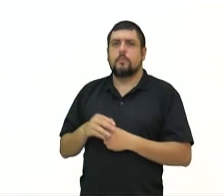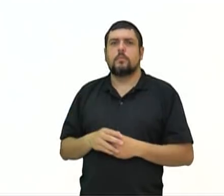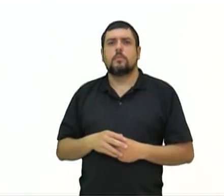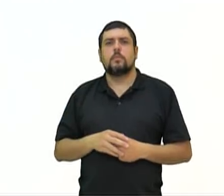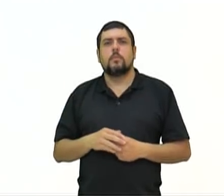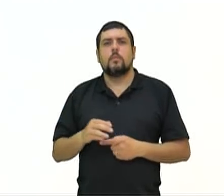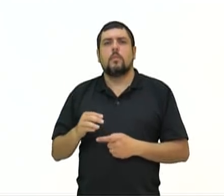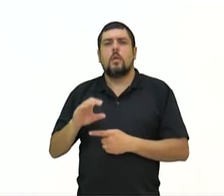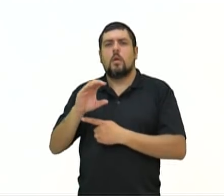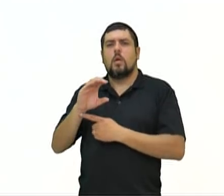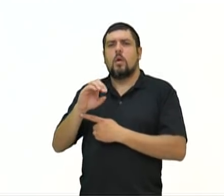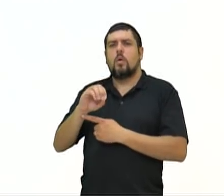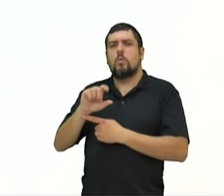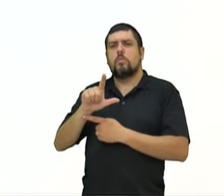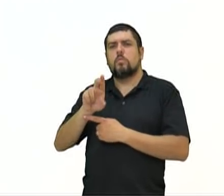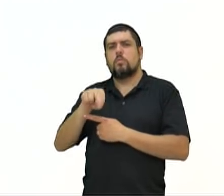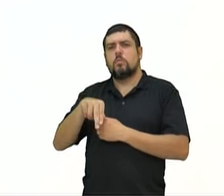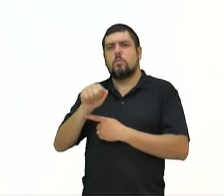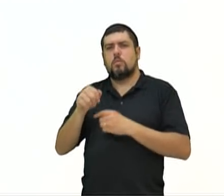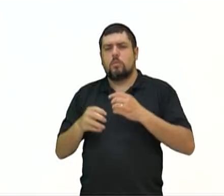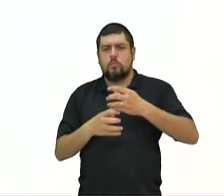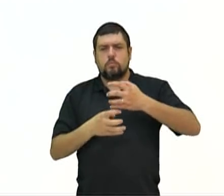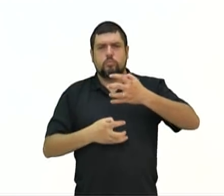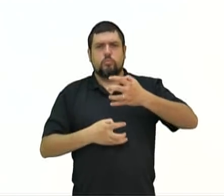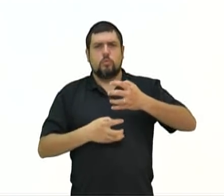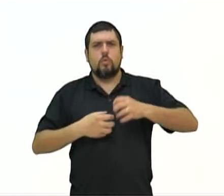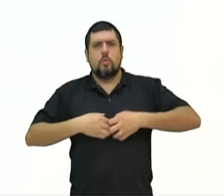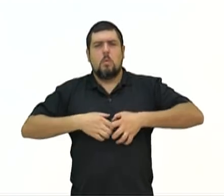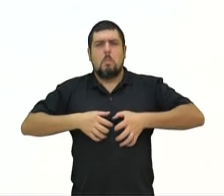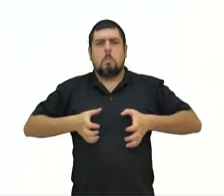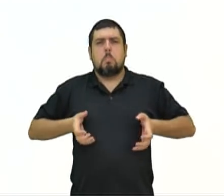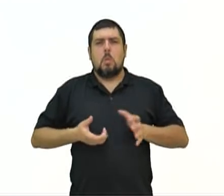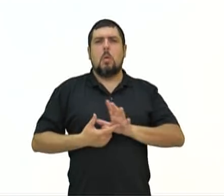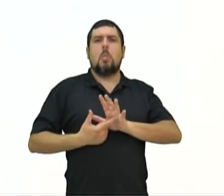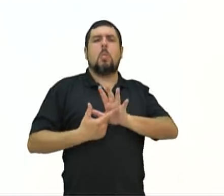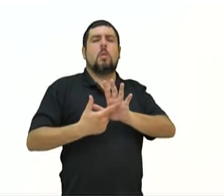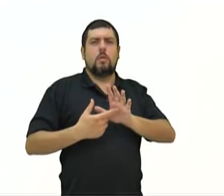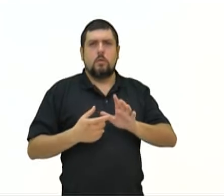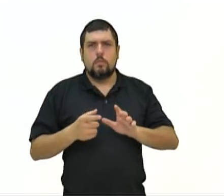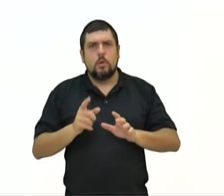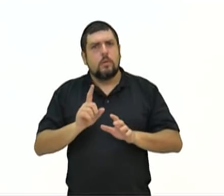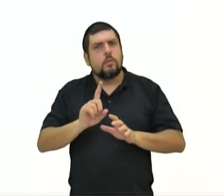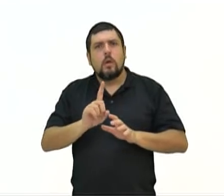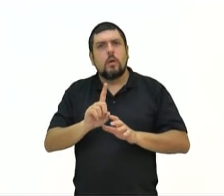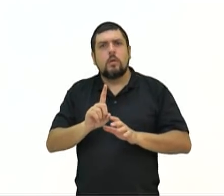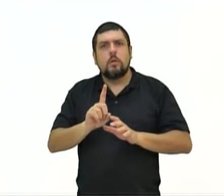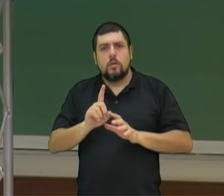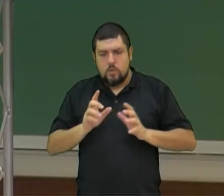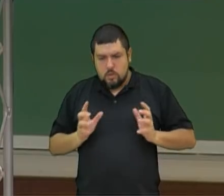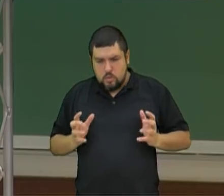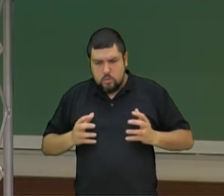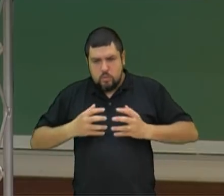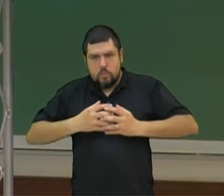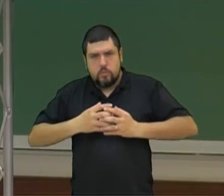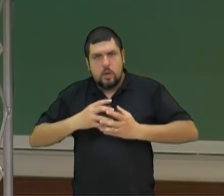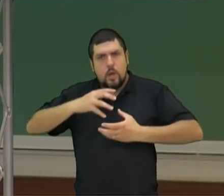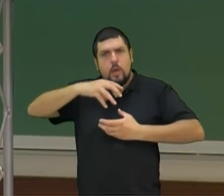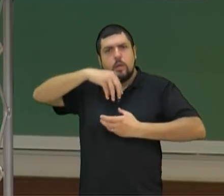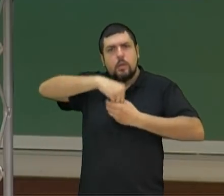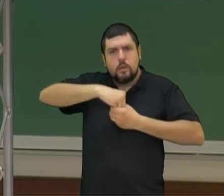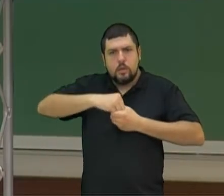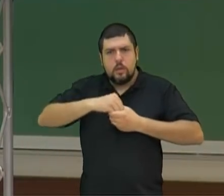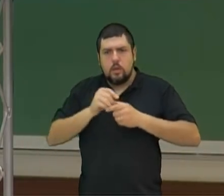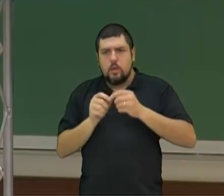vai garantir a exposição dos órgãos internos. Pelo contrário, os órgãos estão lá dentro, internos. Ela